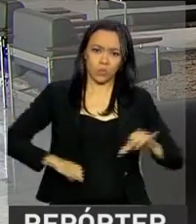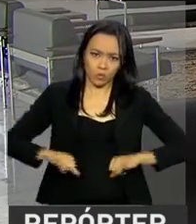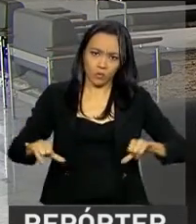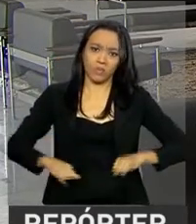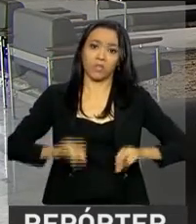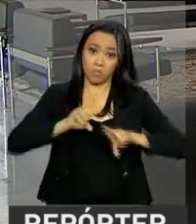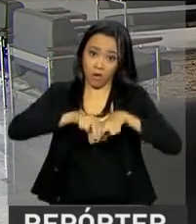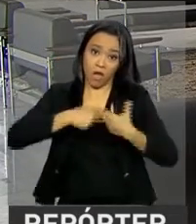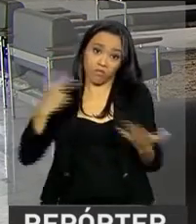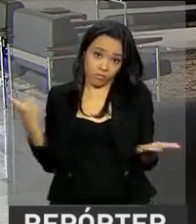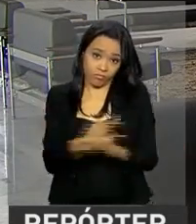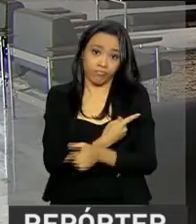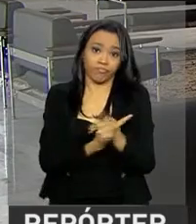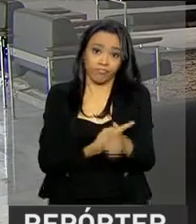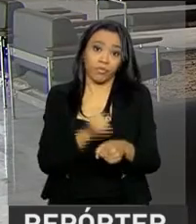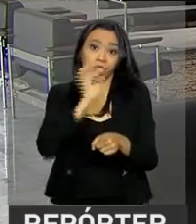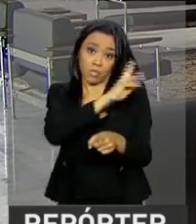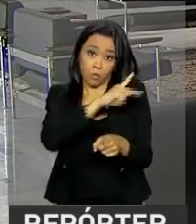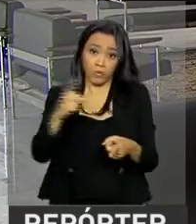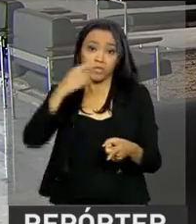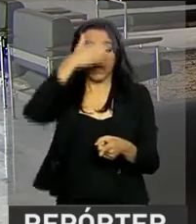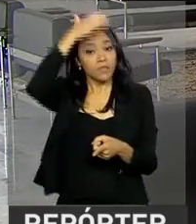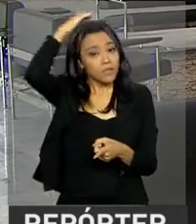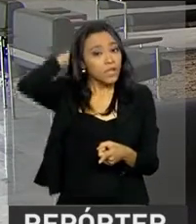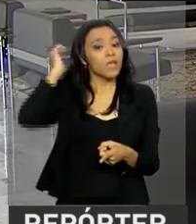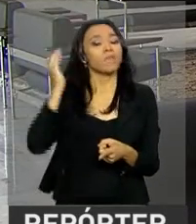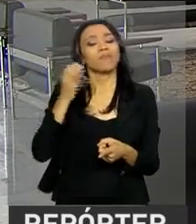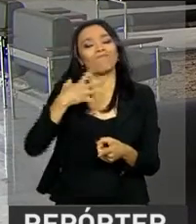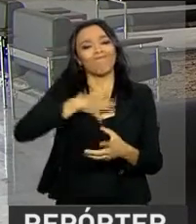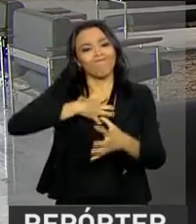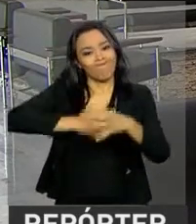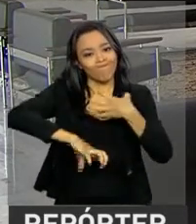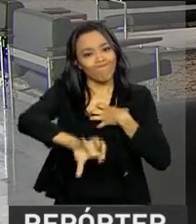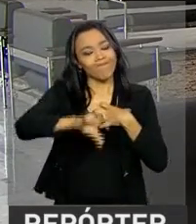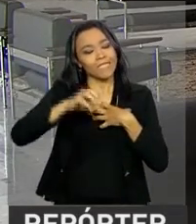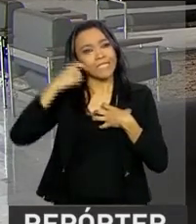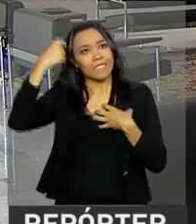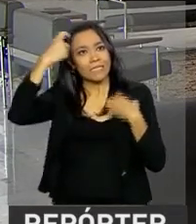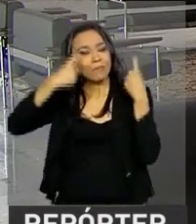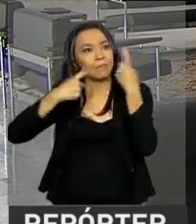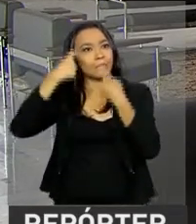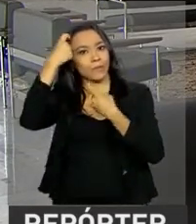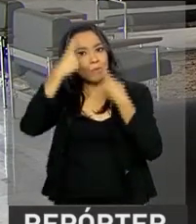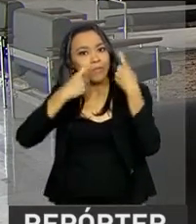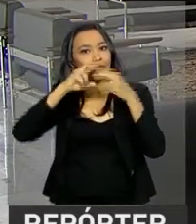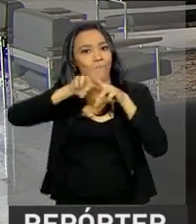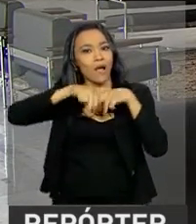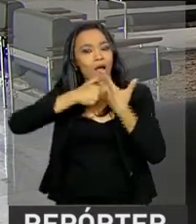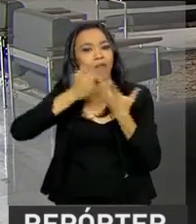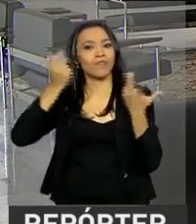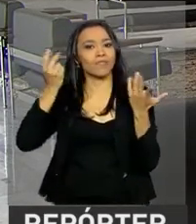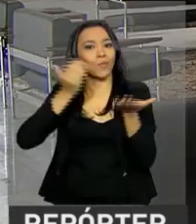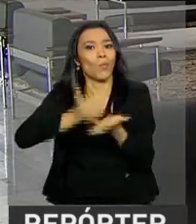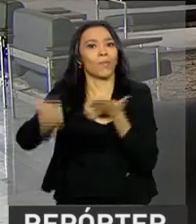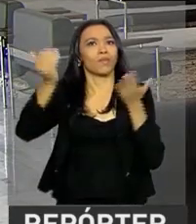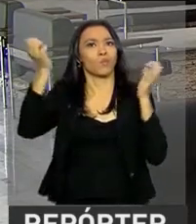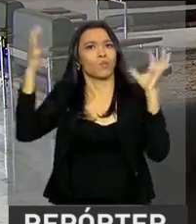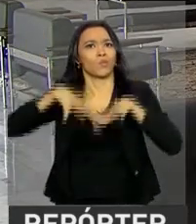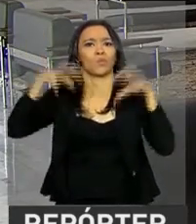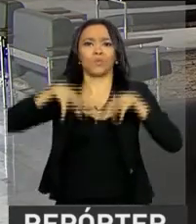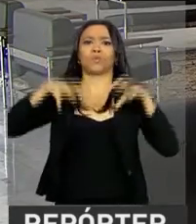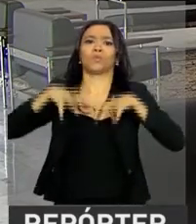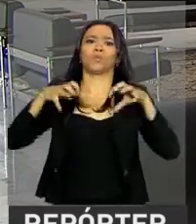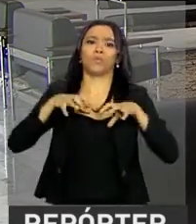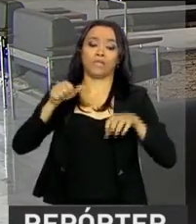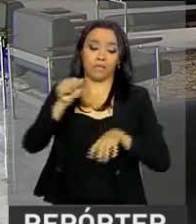incidente o presidente michel temer como você falou leandro manifestou preocupação com o início do período chuvoso na região na região